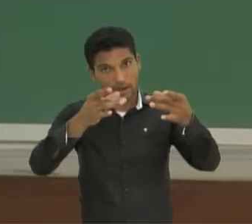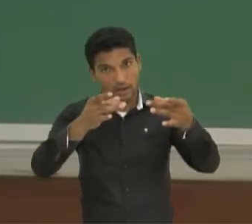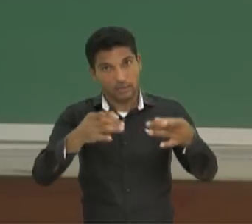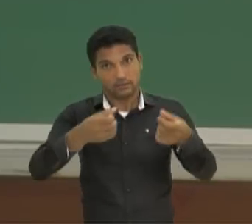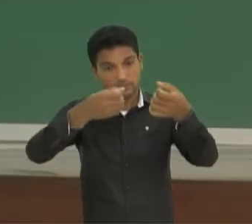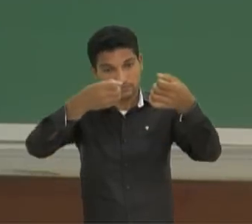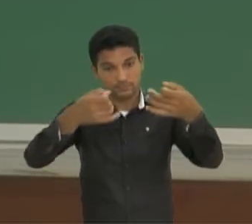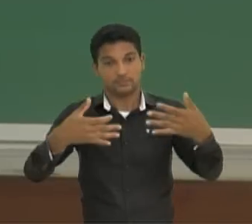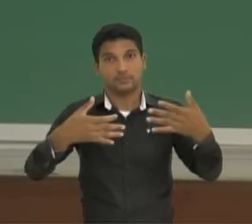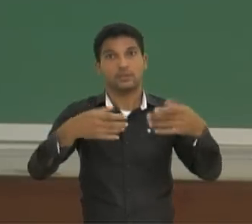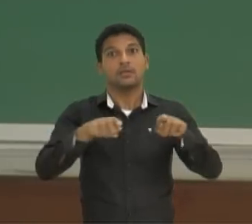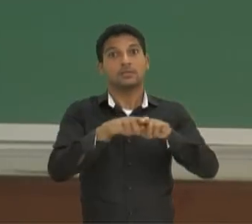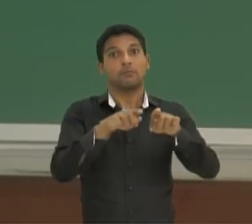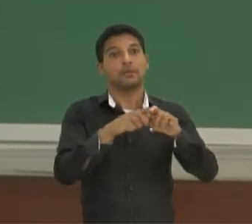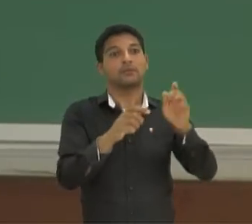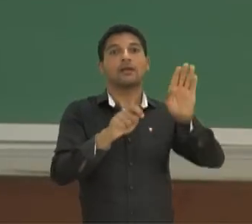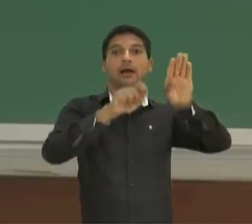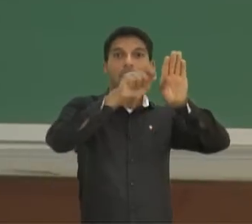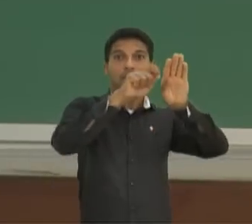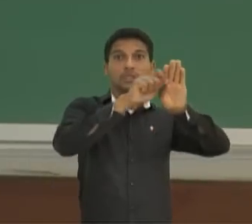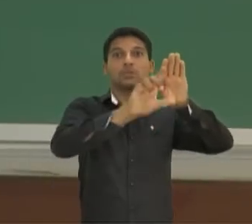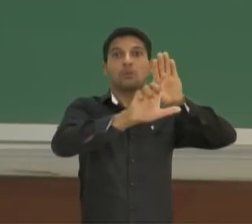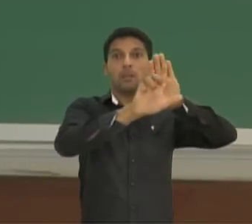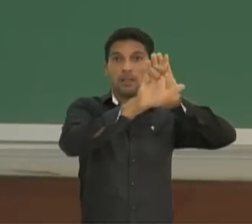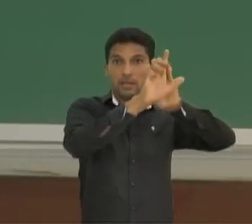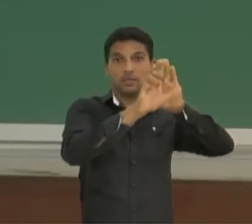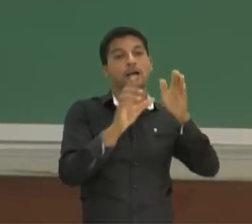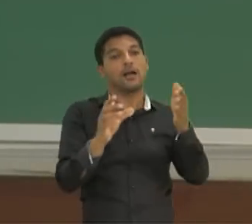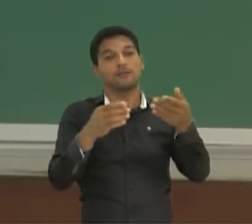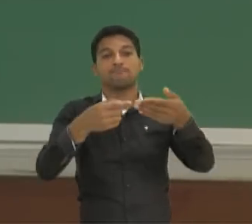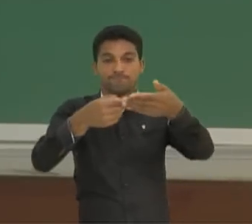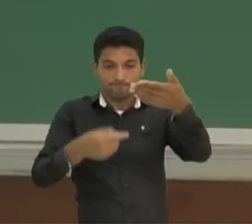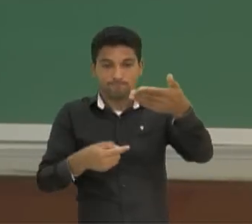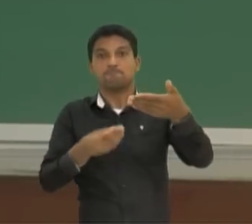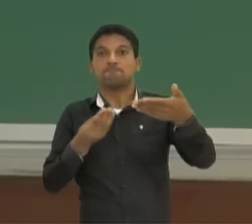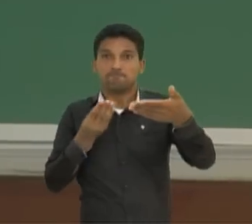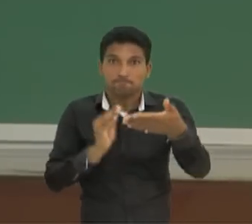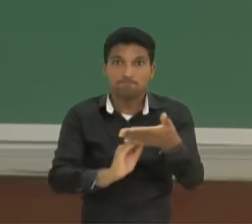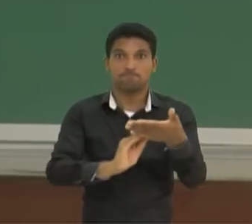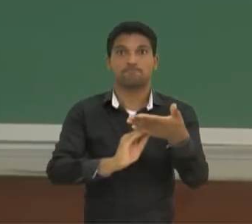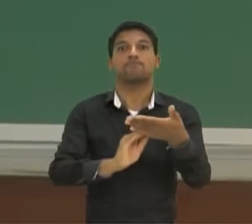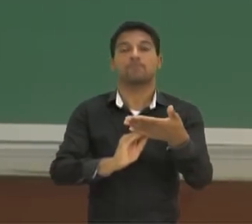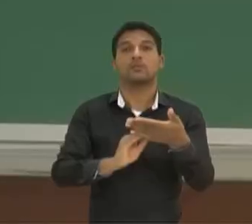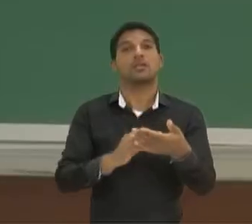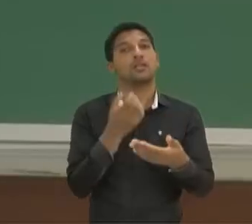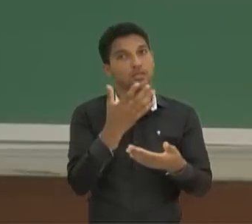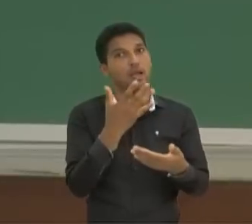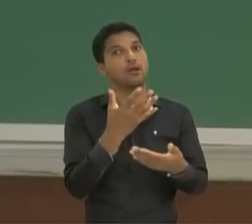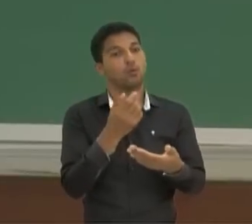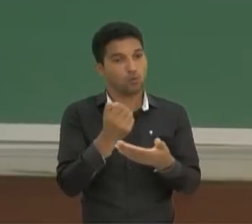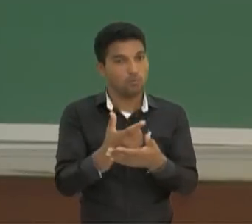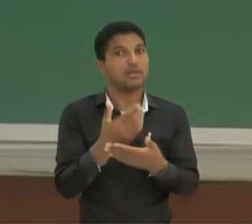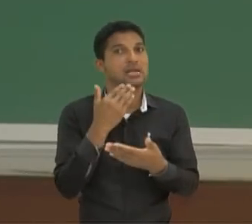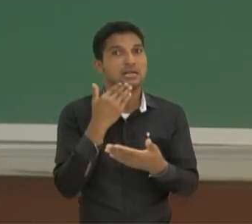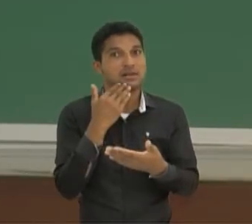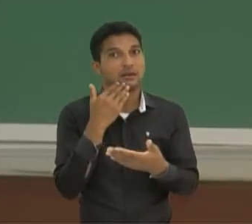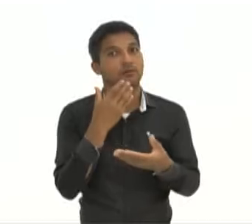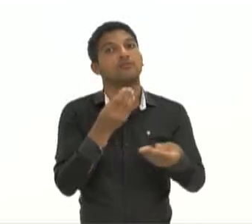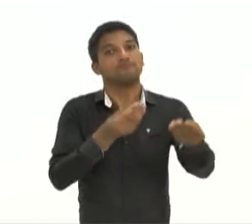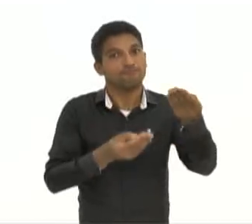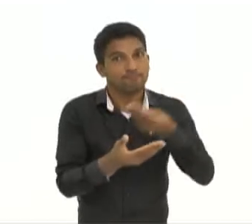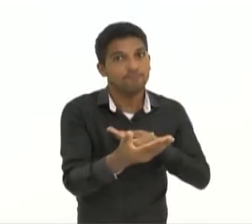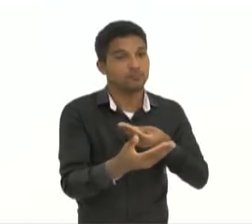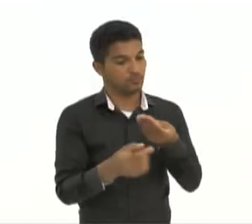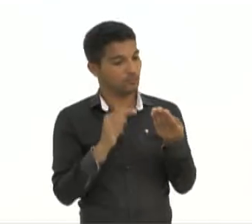a substituição do produto danificado que ela comprou. Muito bem. Continuando agora, no exercício 5, a expressão